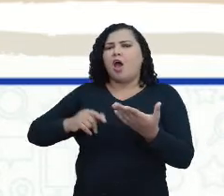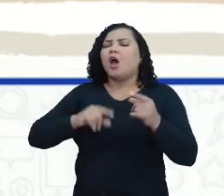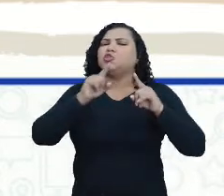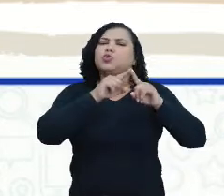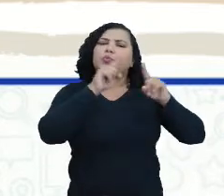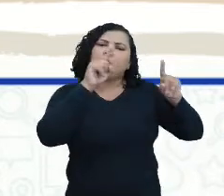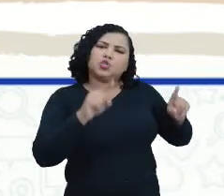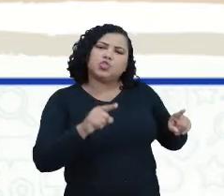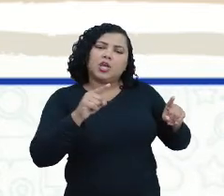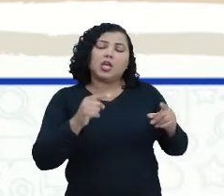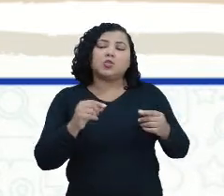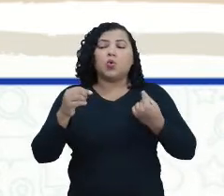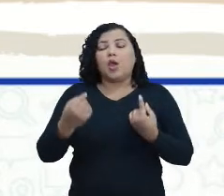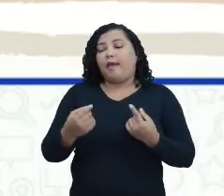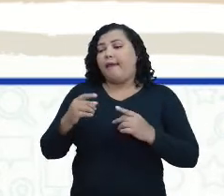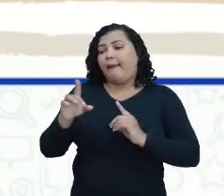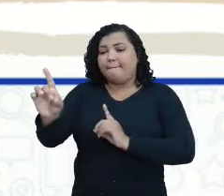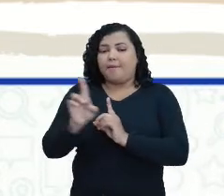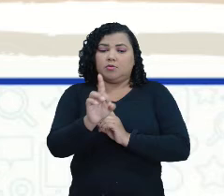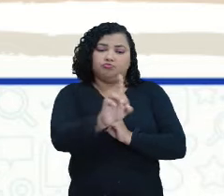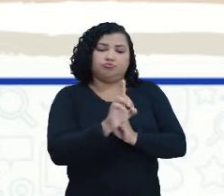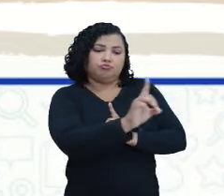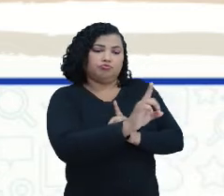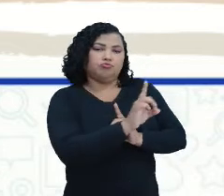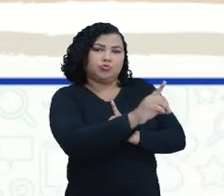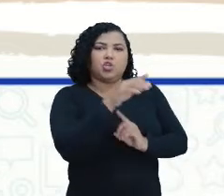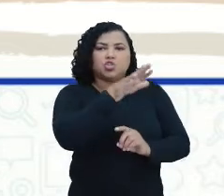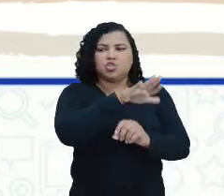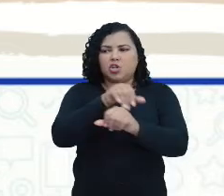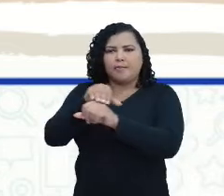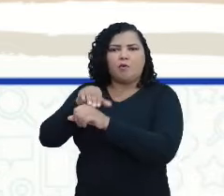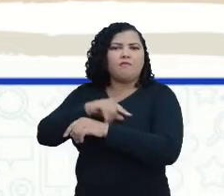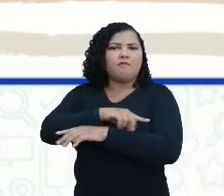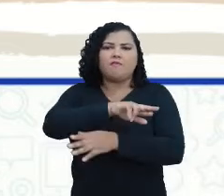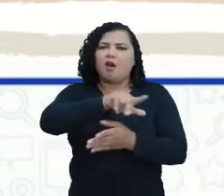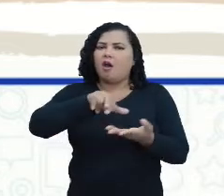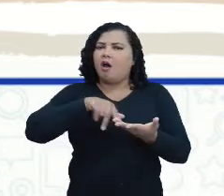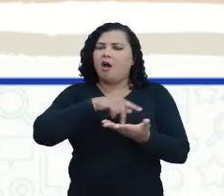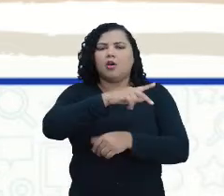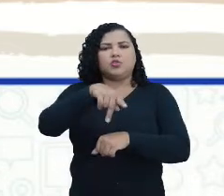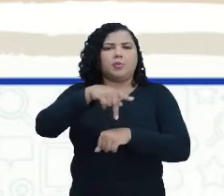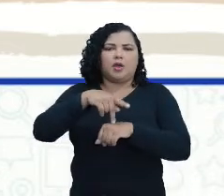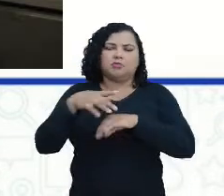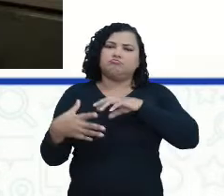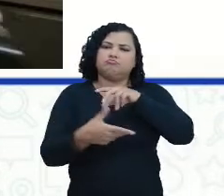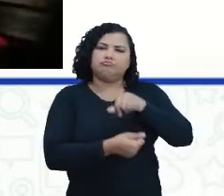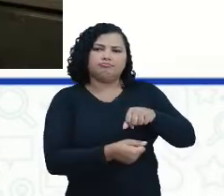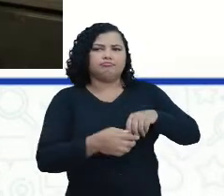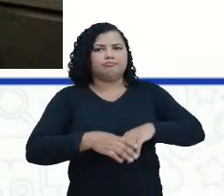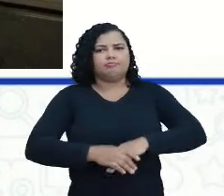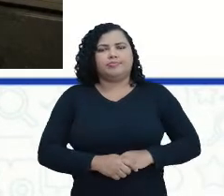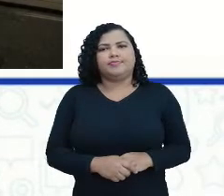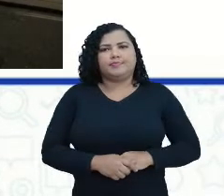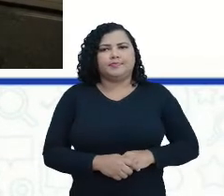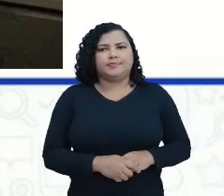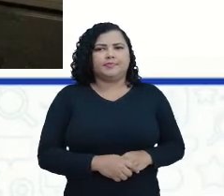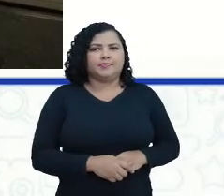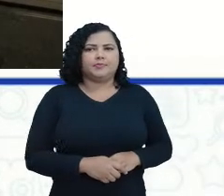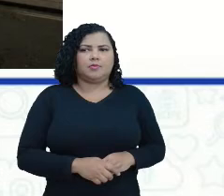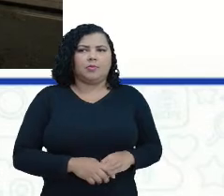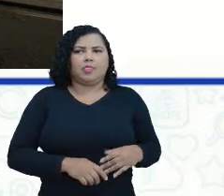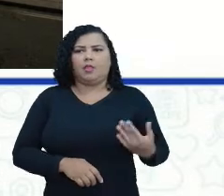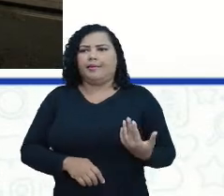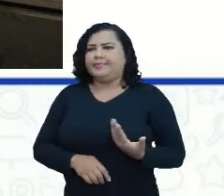Envolvendo pessoas do mundo inteiro, nessa coisa do estudo da paisagem sonora e da preservação sonora. Vamos ver